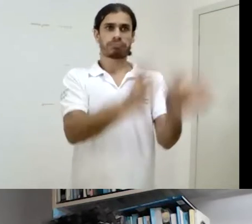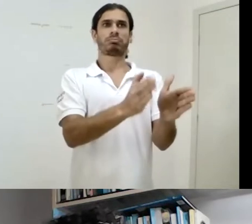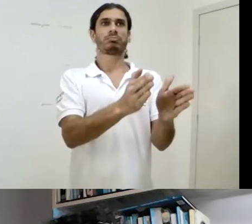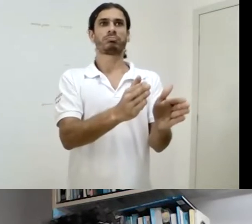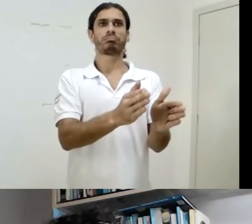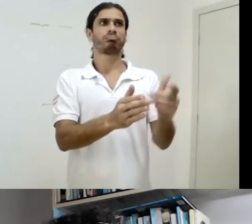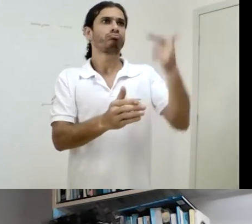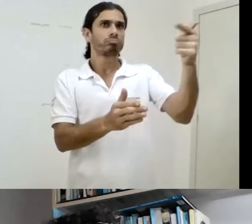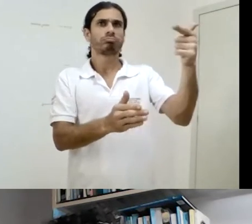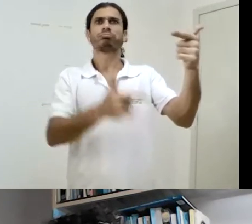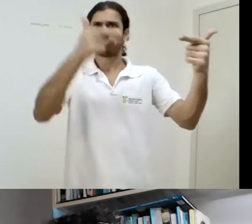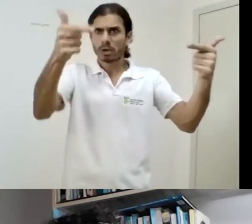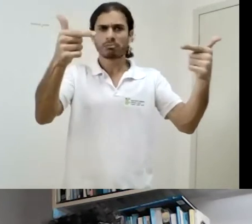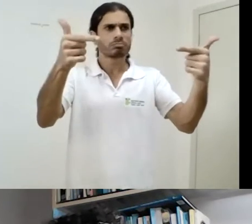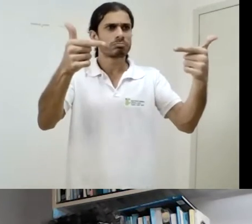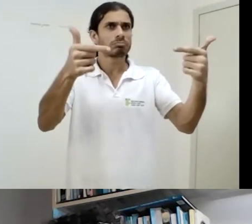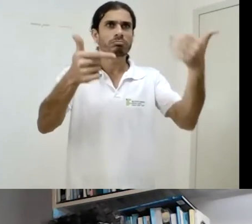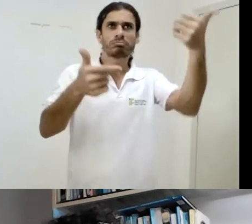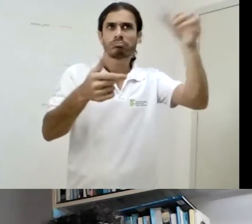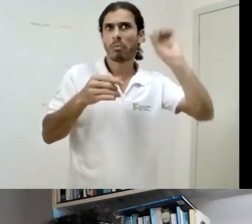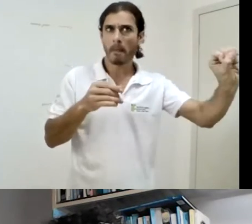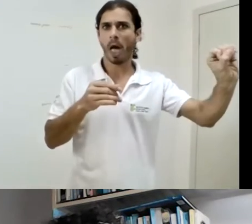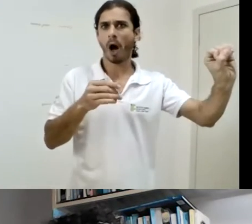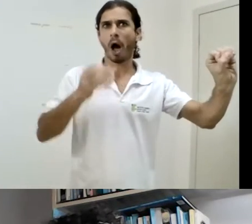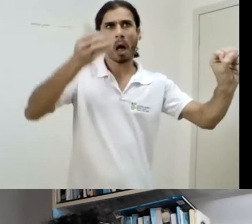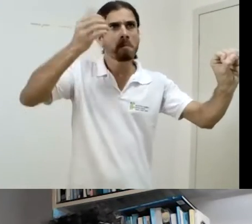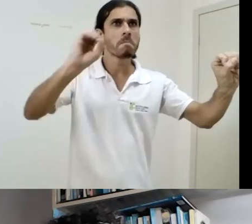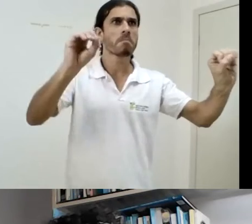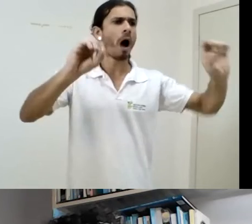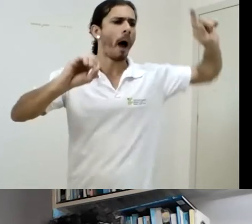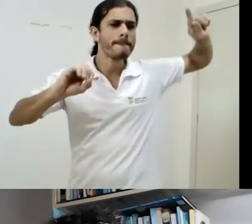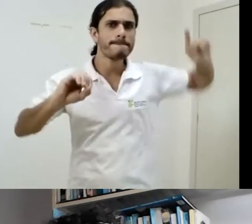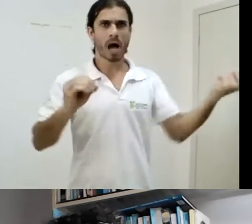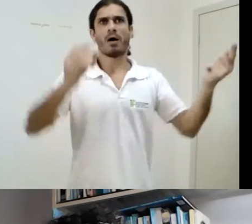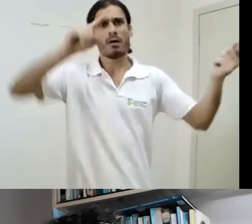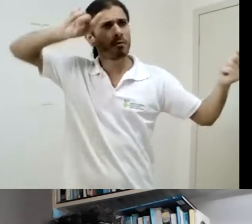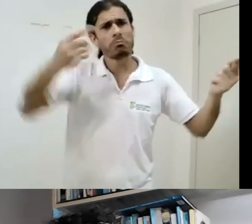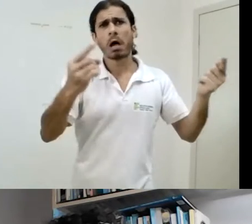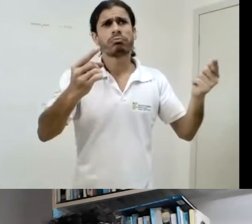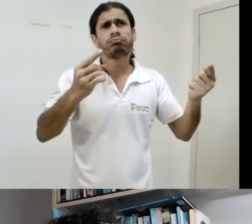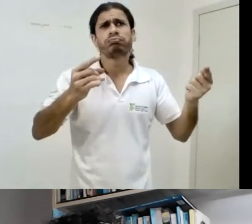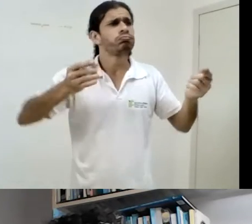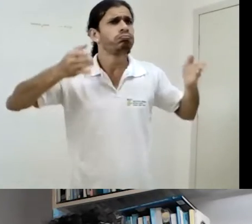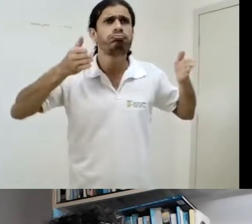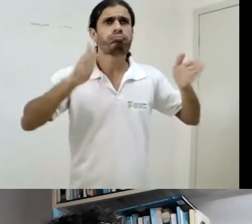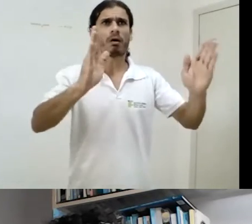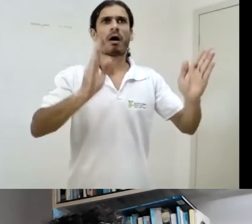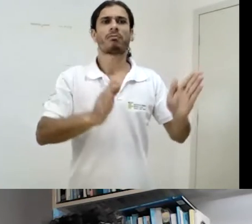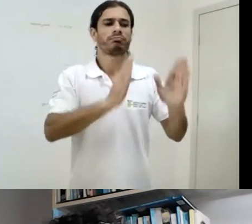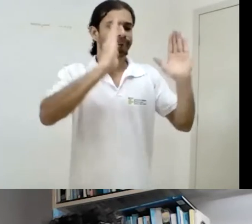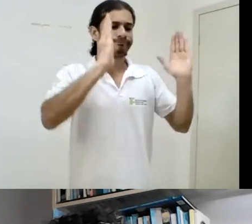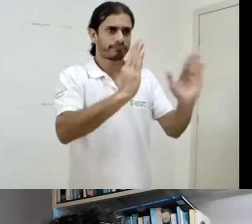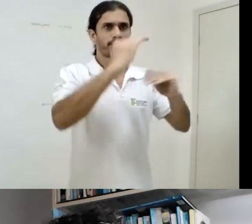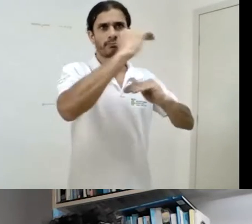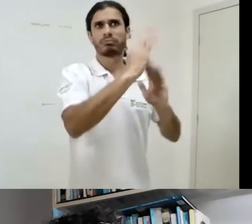né? Mas o que significa esse 1.000? O que significa esse 100? Então buscar os sentidos atribuídos nesses 100, nesses 50, nesse 1.